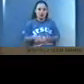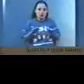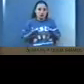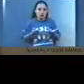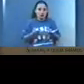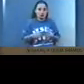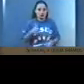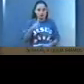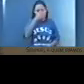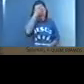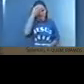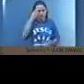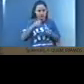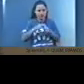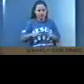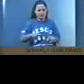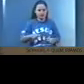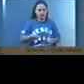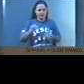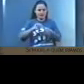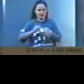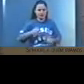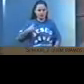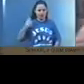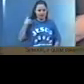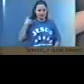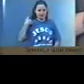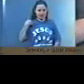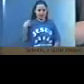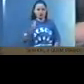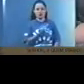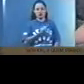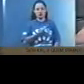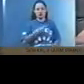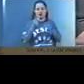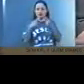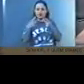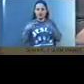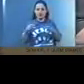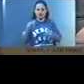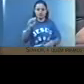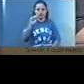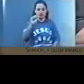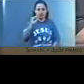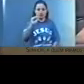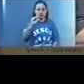alguém, você fala assim, salve aniversário? Salve Natal?